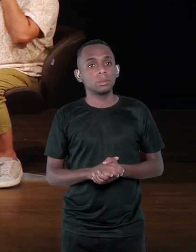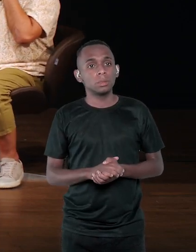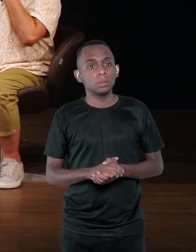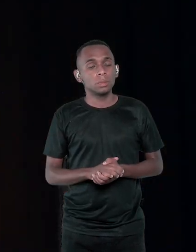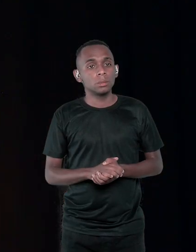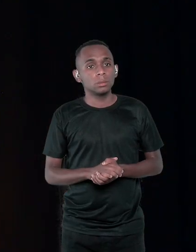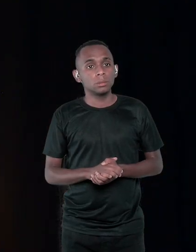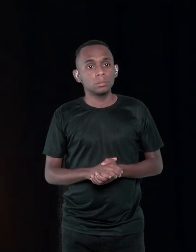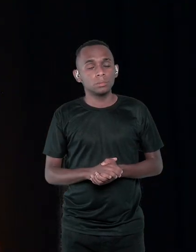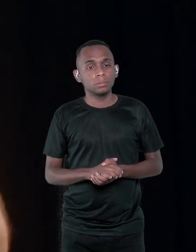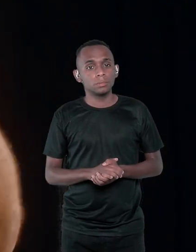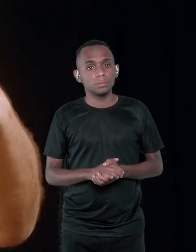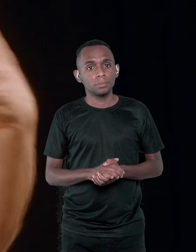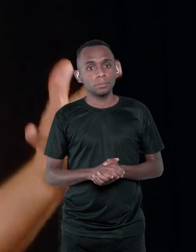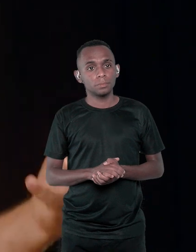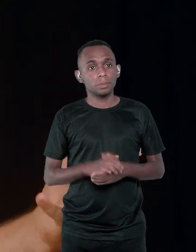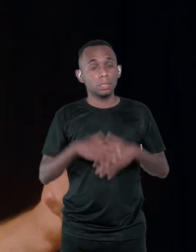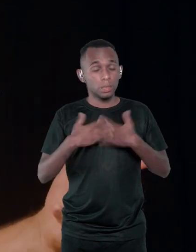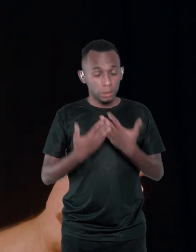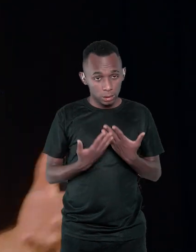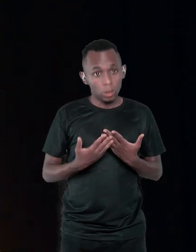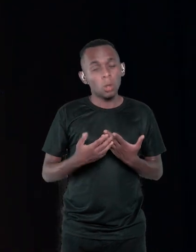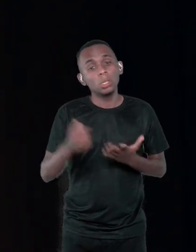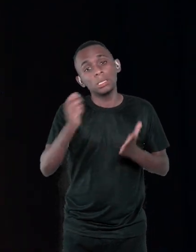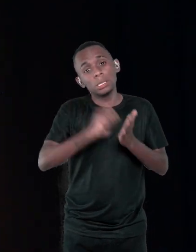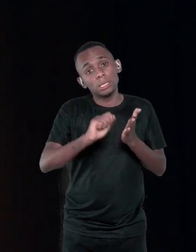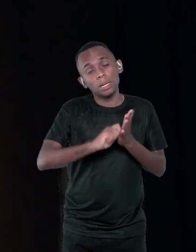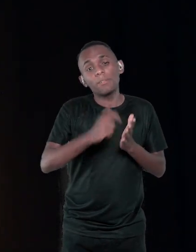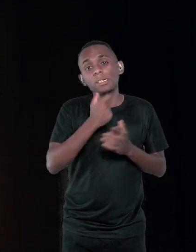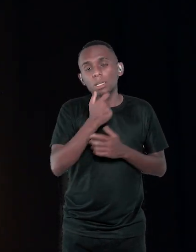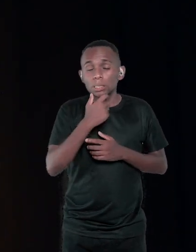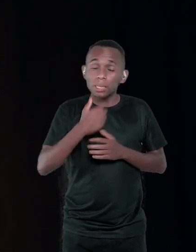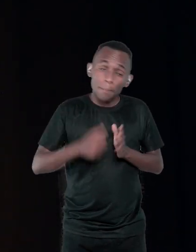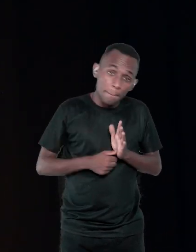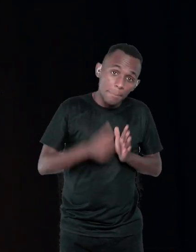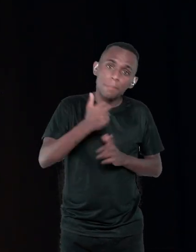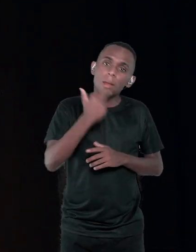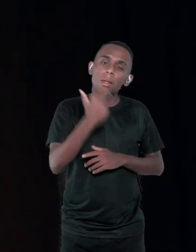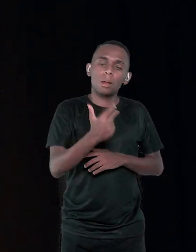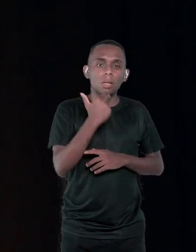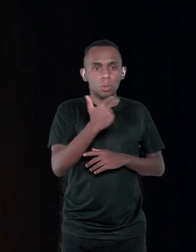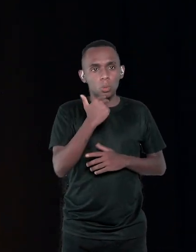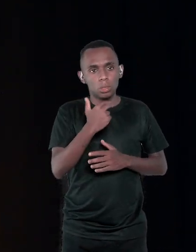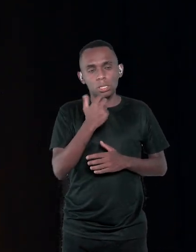indiano, mas escrevem em inglês como a primeira língua.